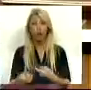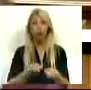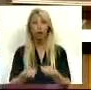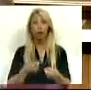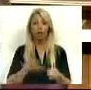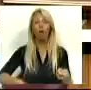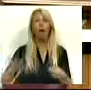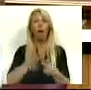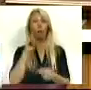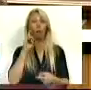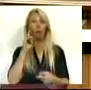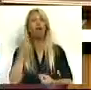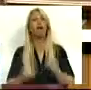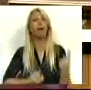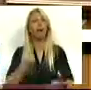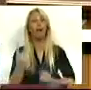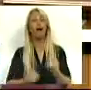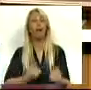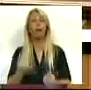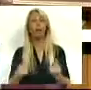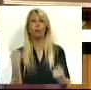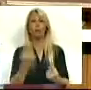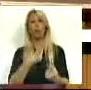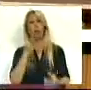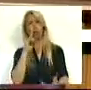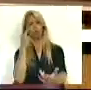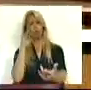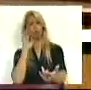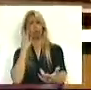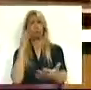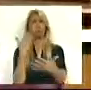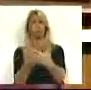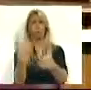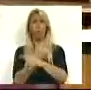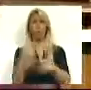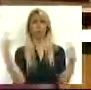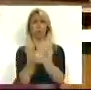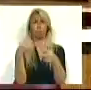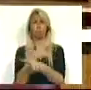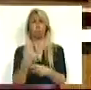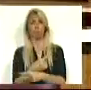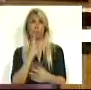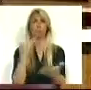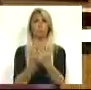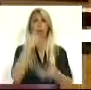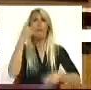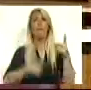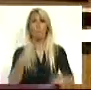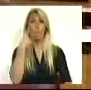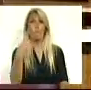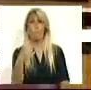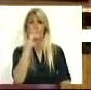áreas protegidas muitas vezes temos-nos confrontado aqui com um conjunto de contradições que levam a que as pessoas não tenham a